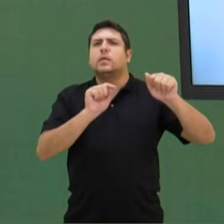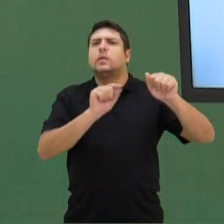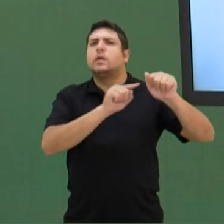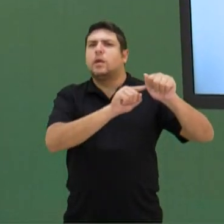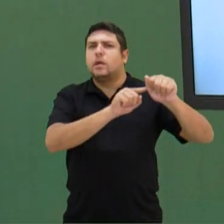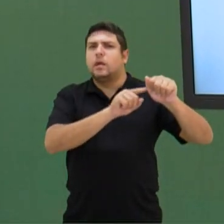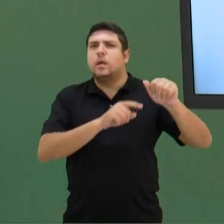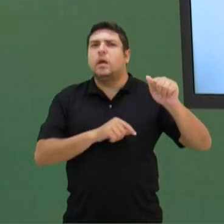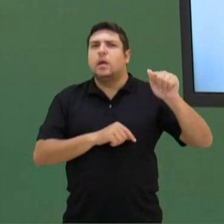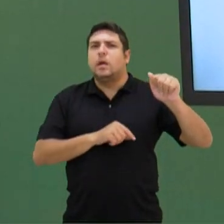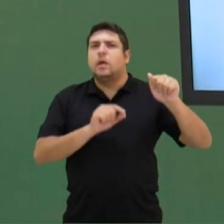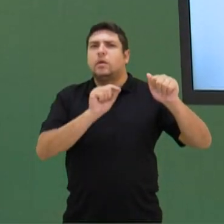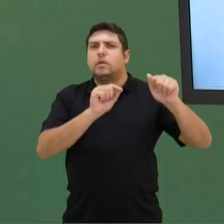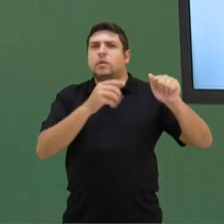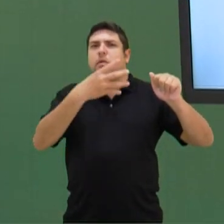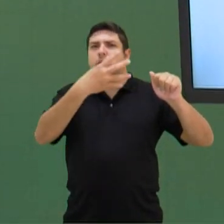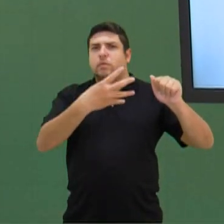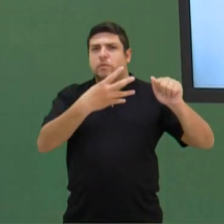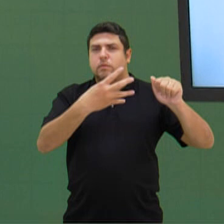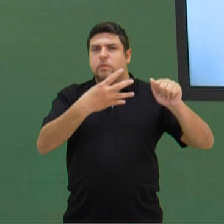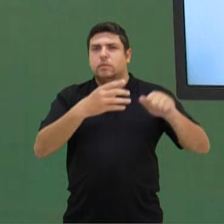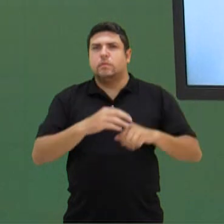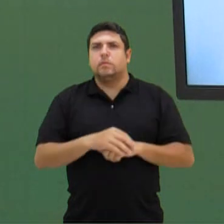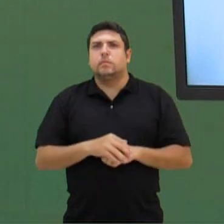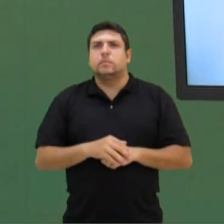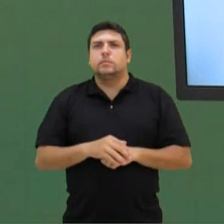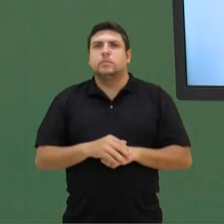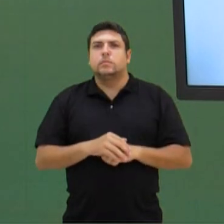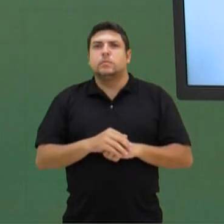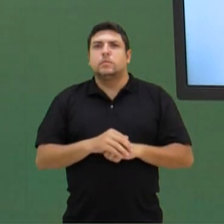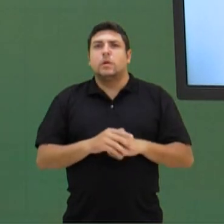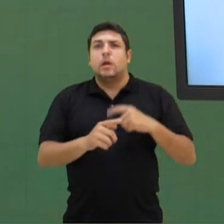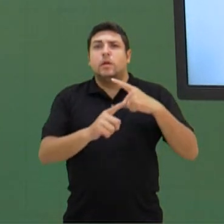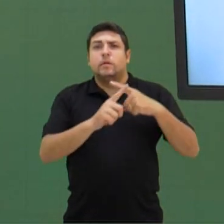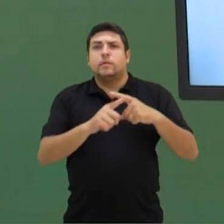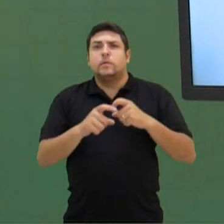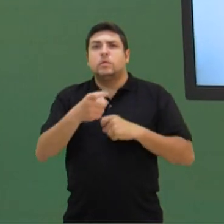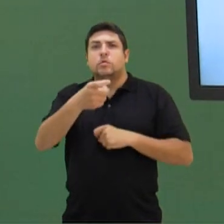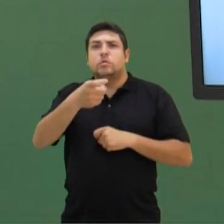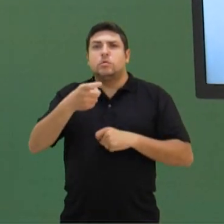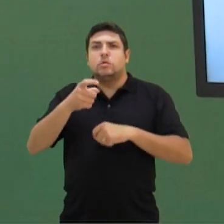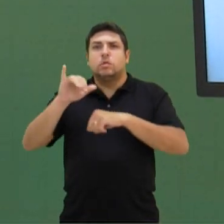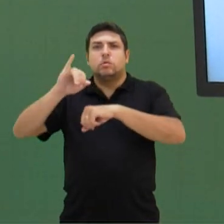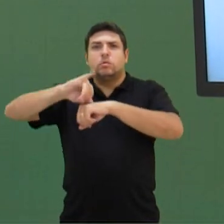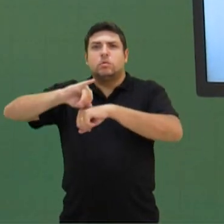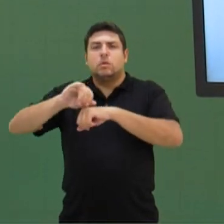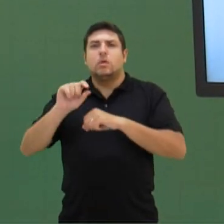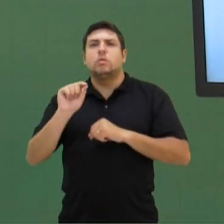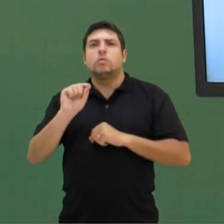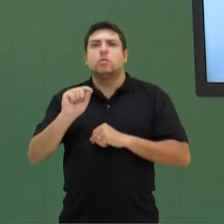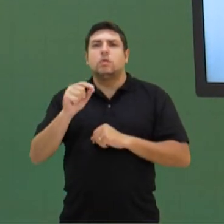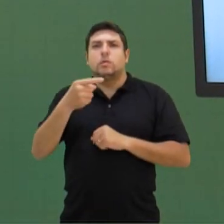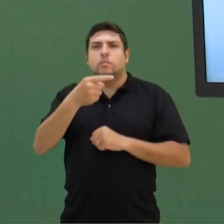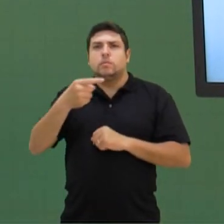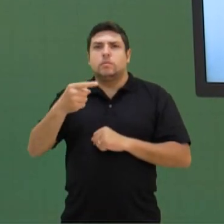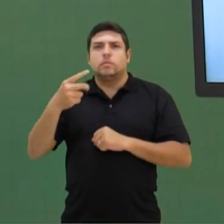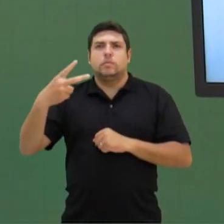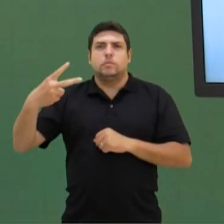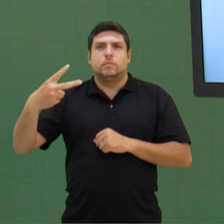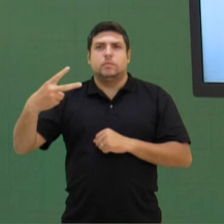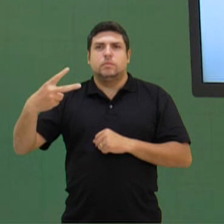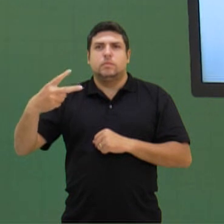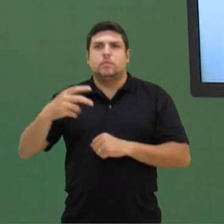o 4. Vezes o x do centro. Quem é o x do centro? Negativo 2.